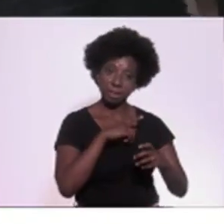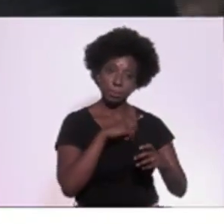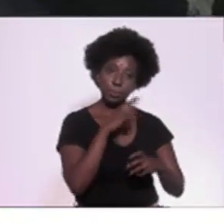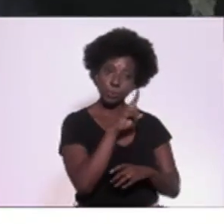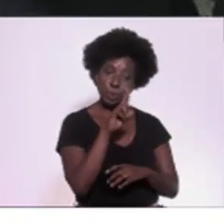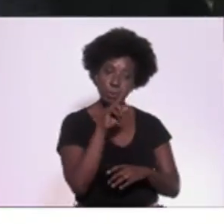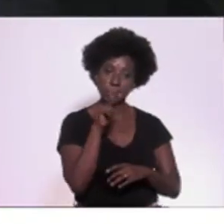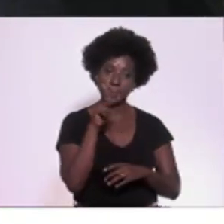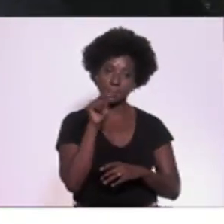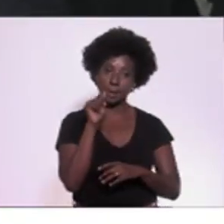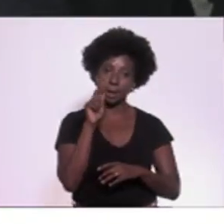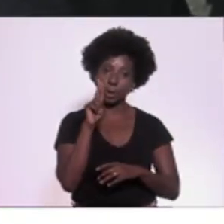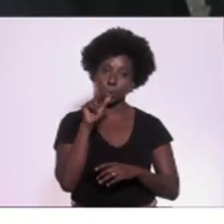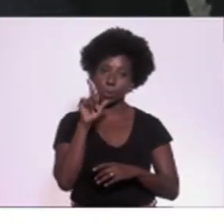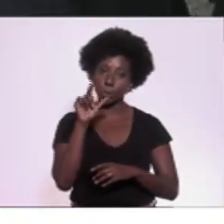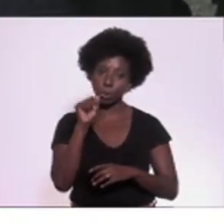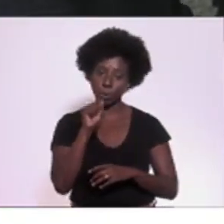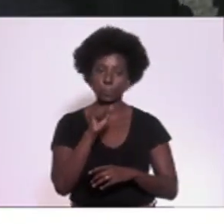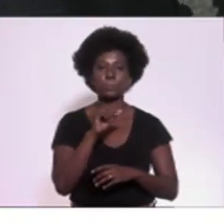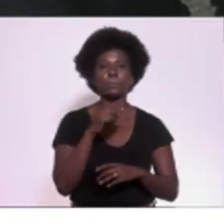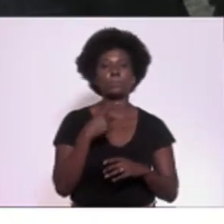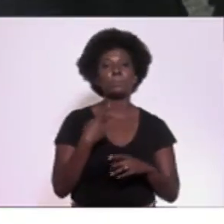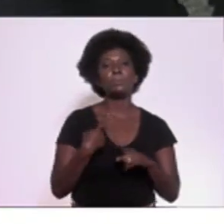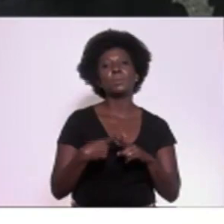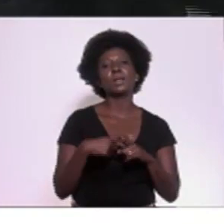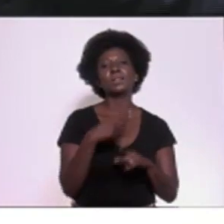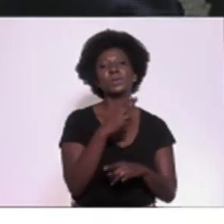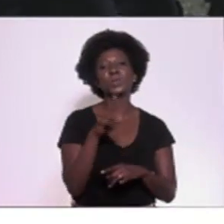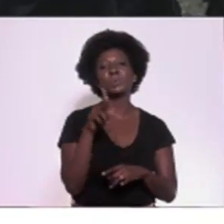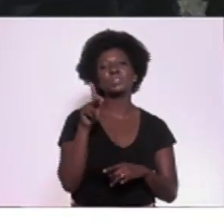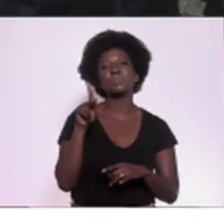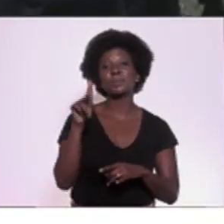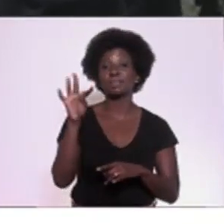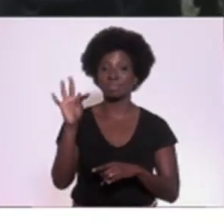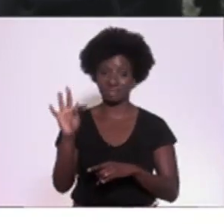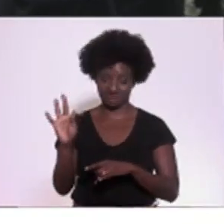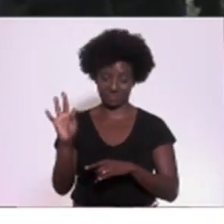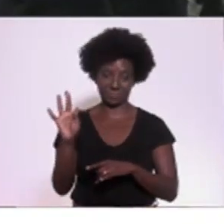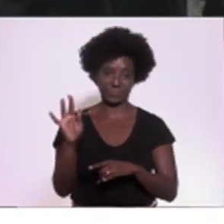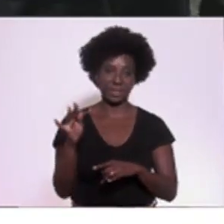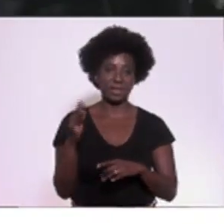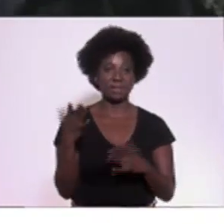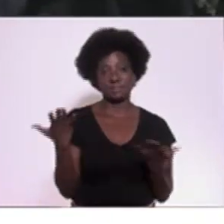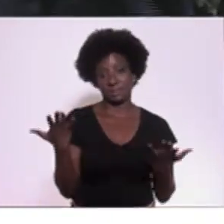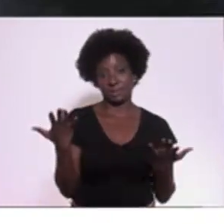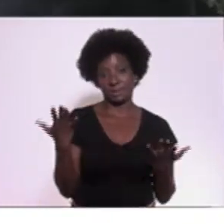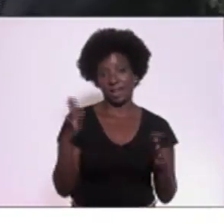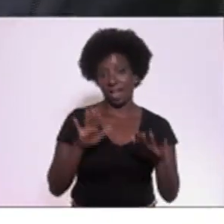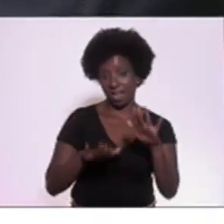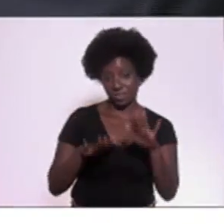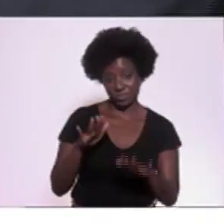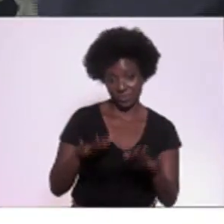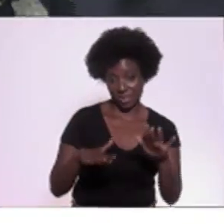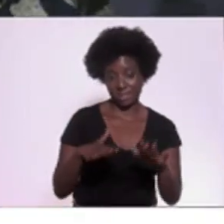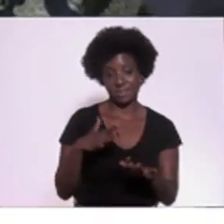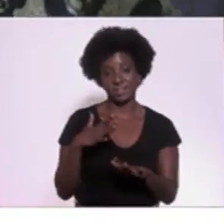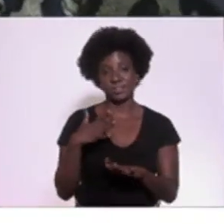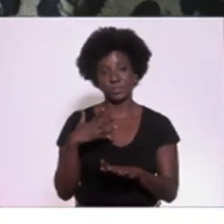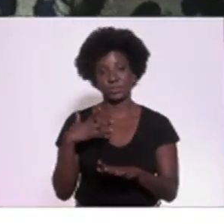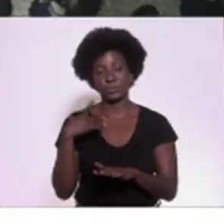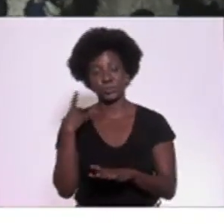PT. Talvez o coronel Salema, achando que PT era o partido de Vossa Excelência, propôs